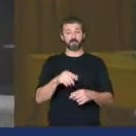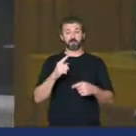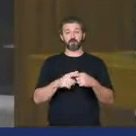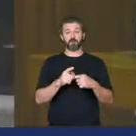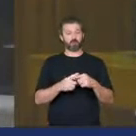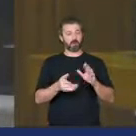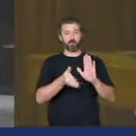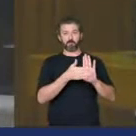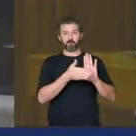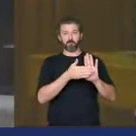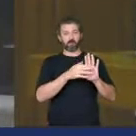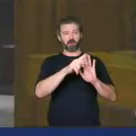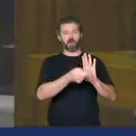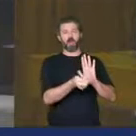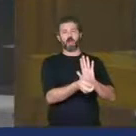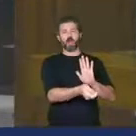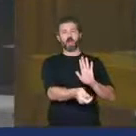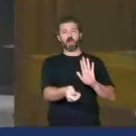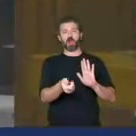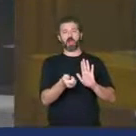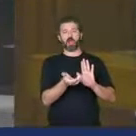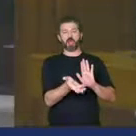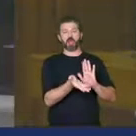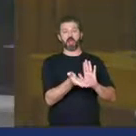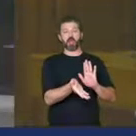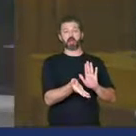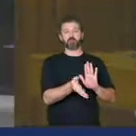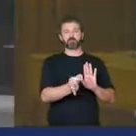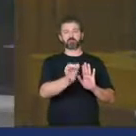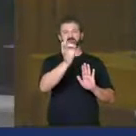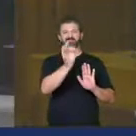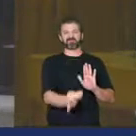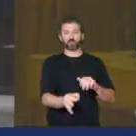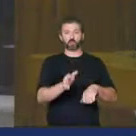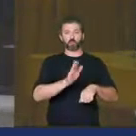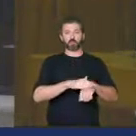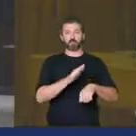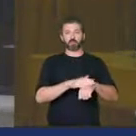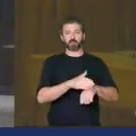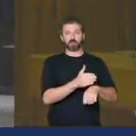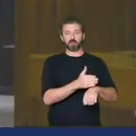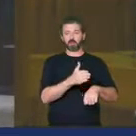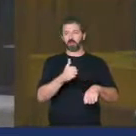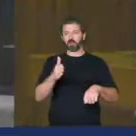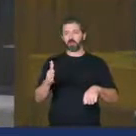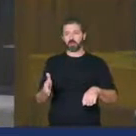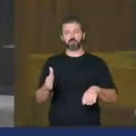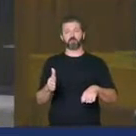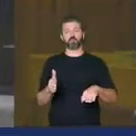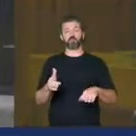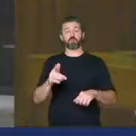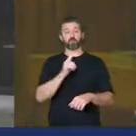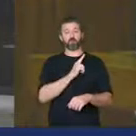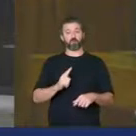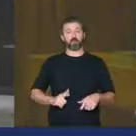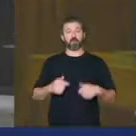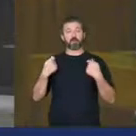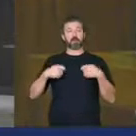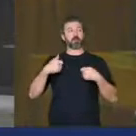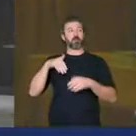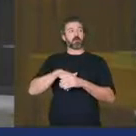pacote de bondades feito exatamente no momento em que o governo precisa de